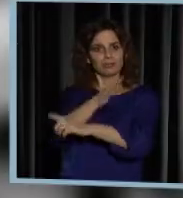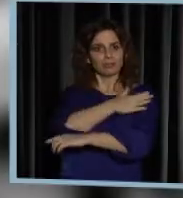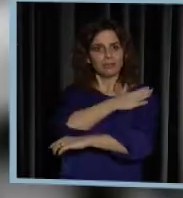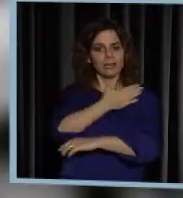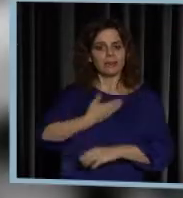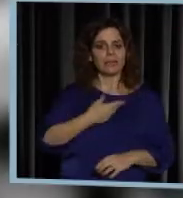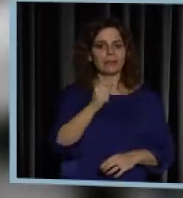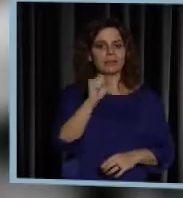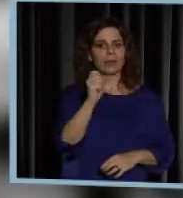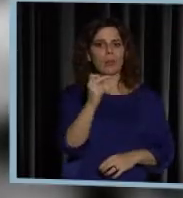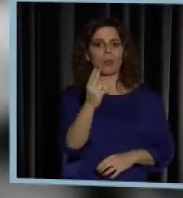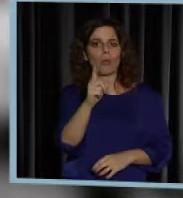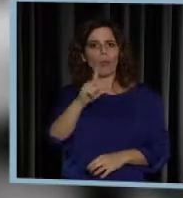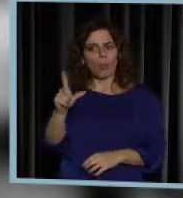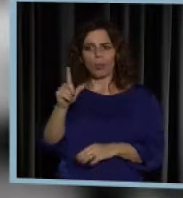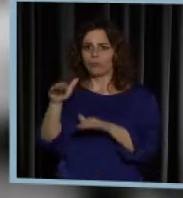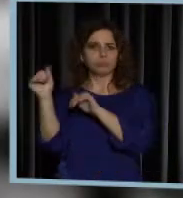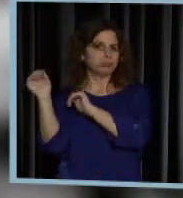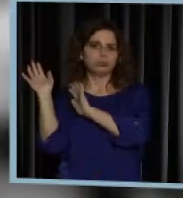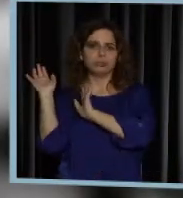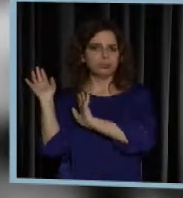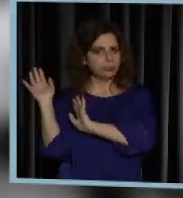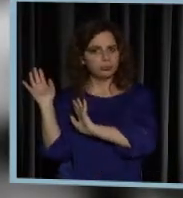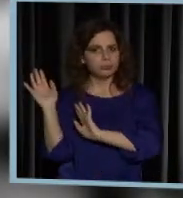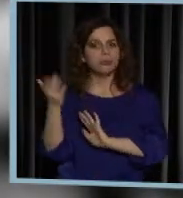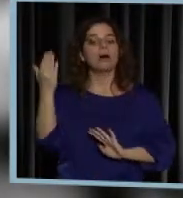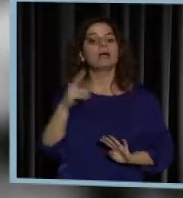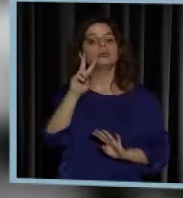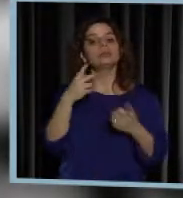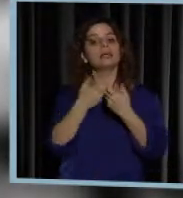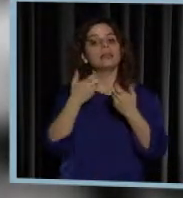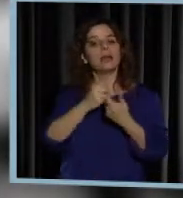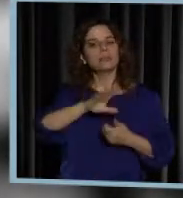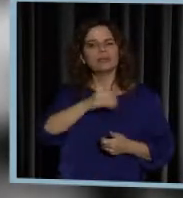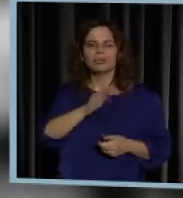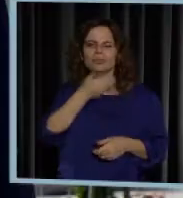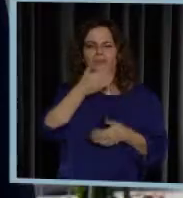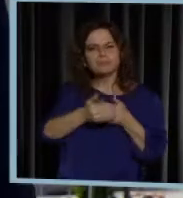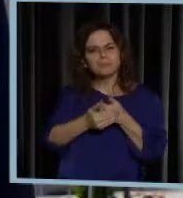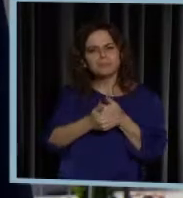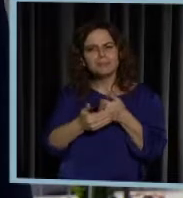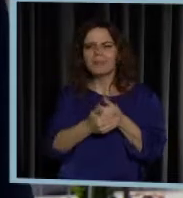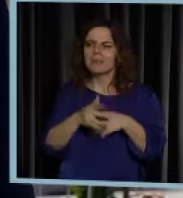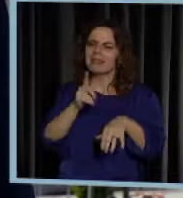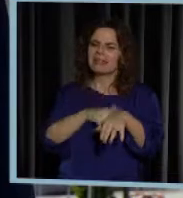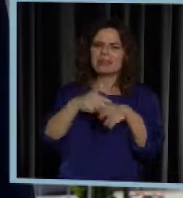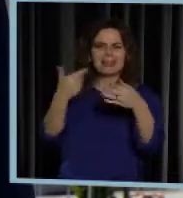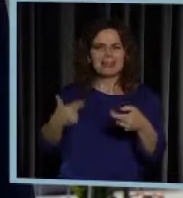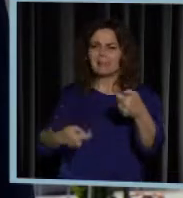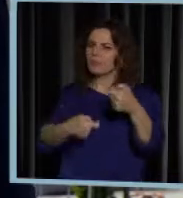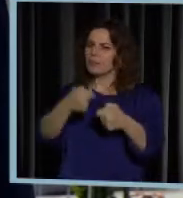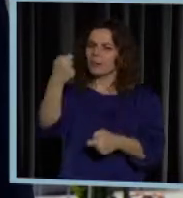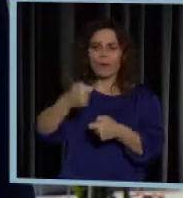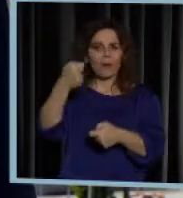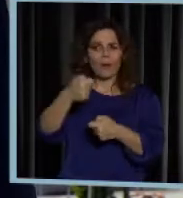de Gaulle, e herói envelhecido da Segunda Guerra Mundial, completamente desfasado, com a